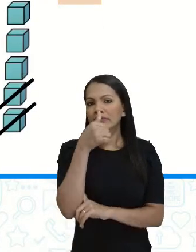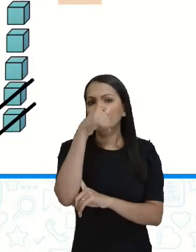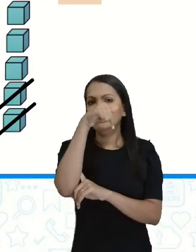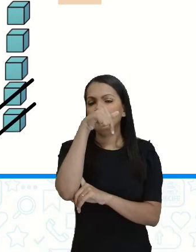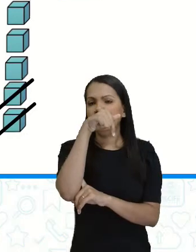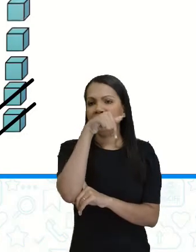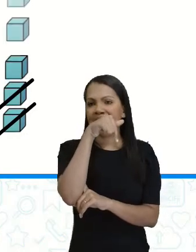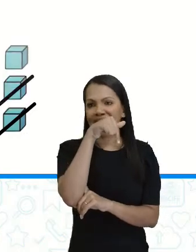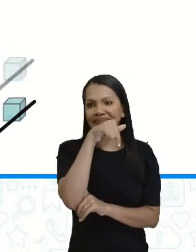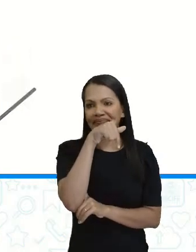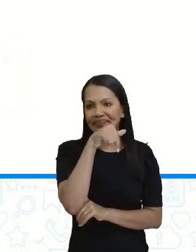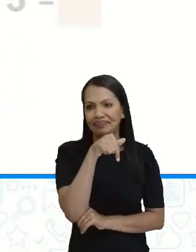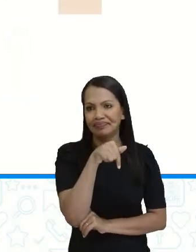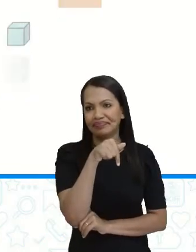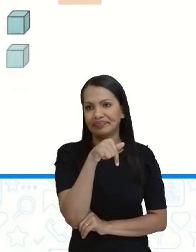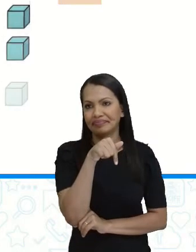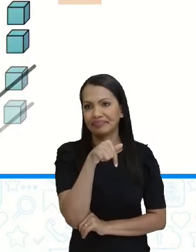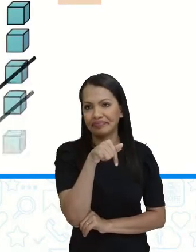7 cubinhos,